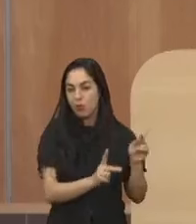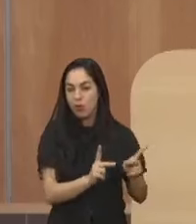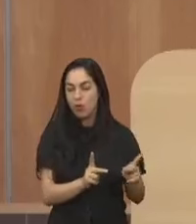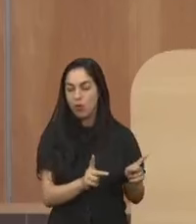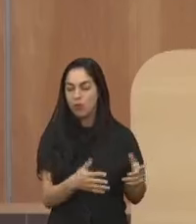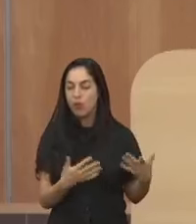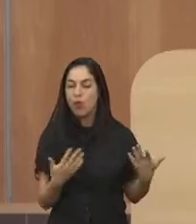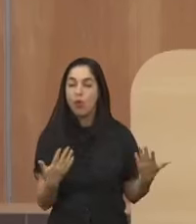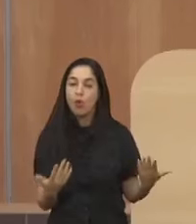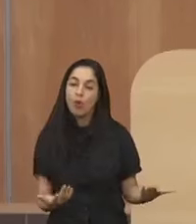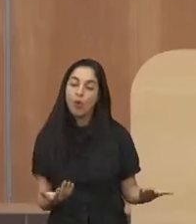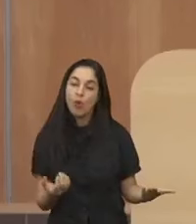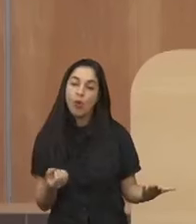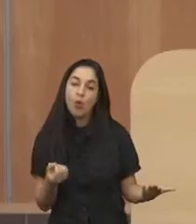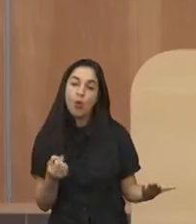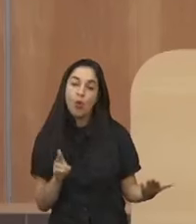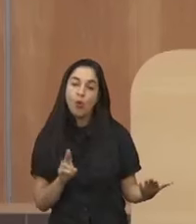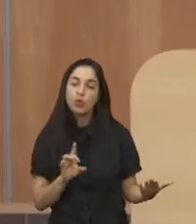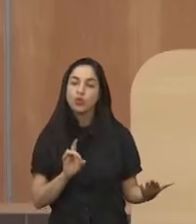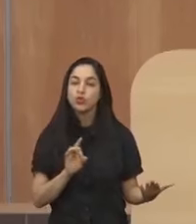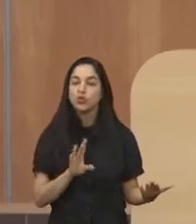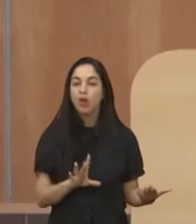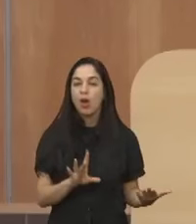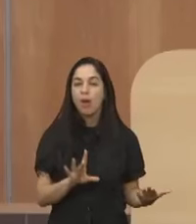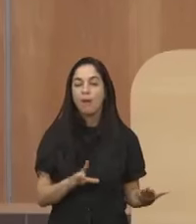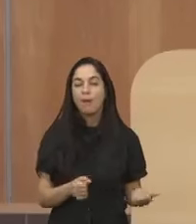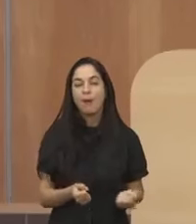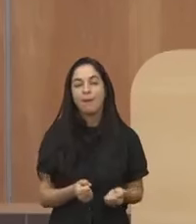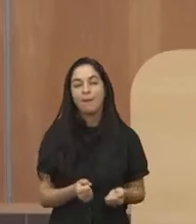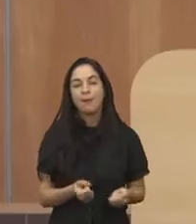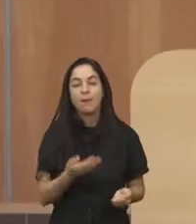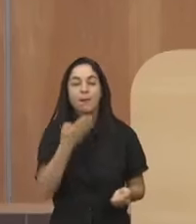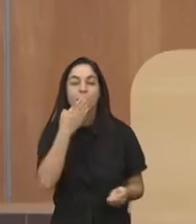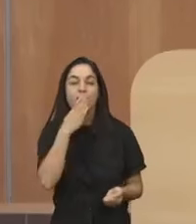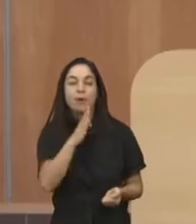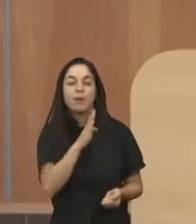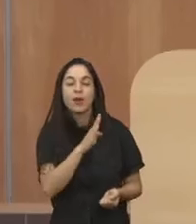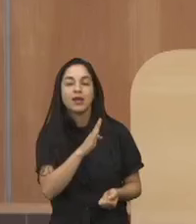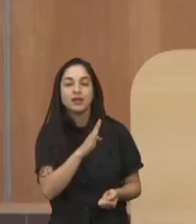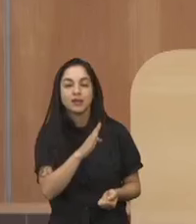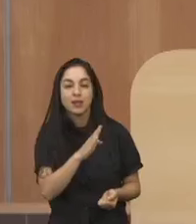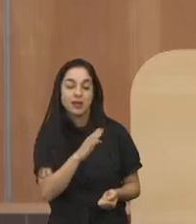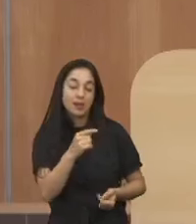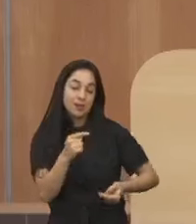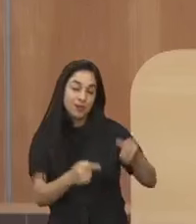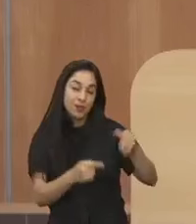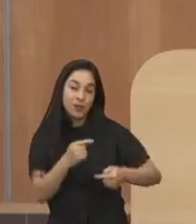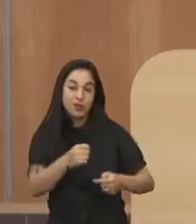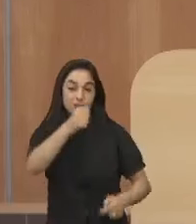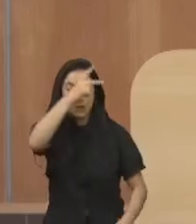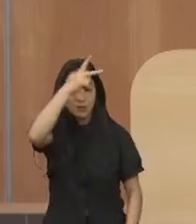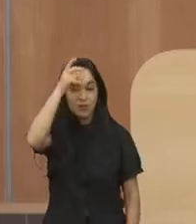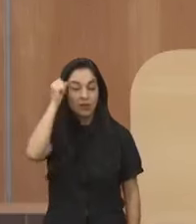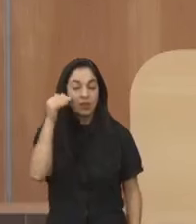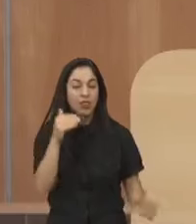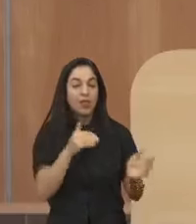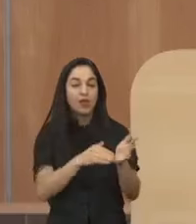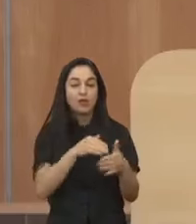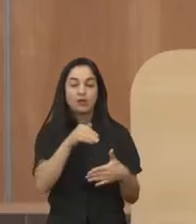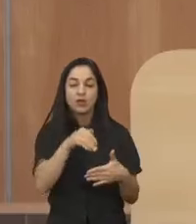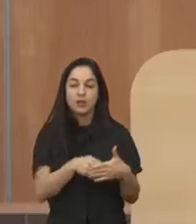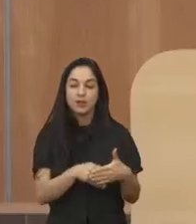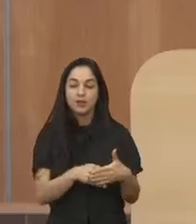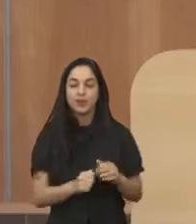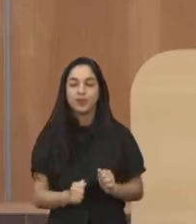do prefeito, ou se é para pagar a promessa política do prefeito na última eleição. Nas últimas semanas, a